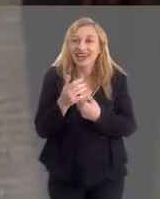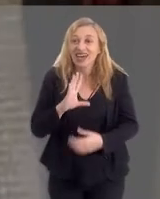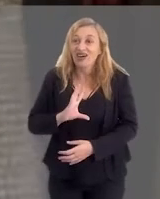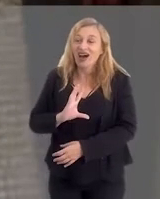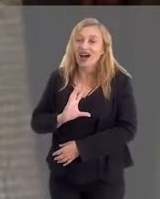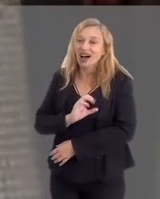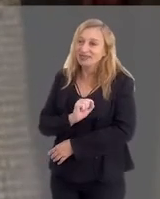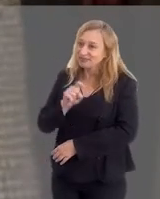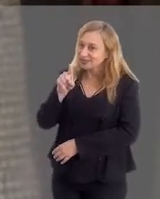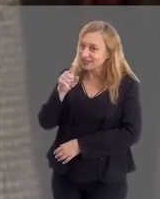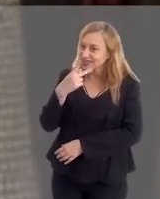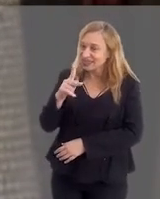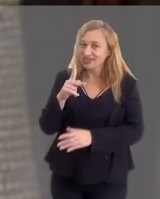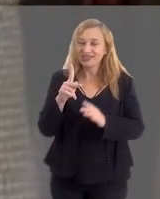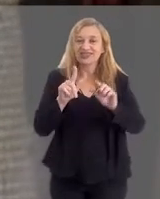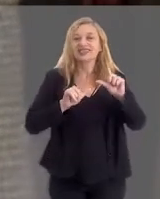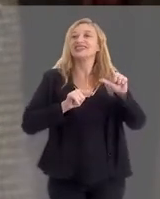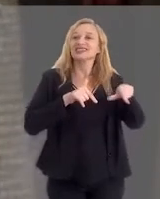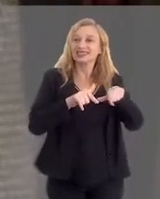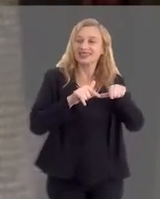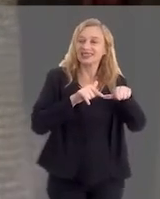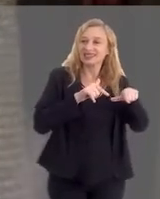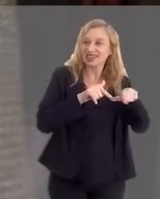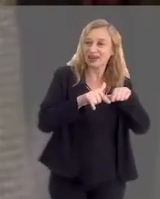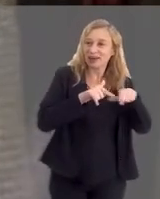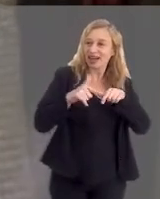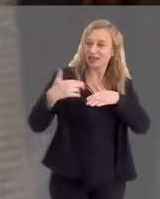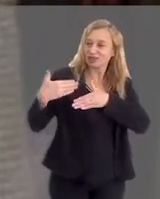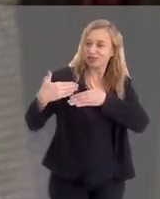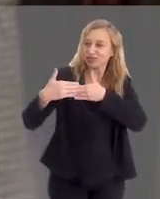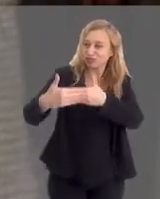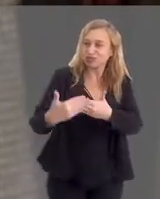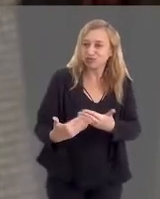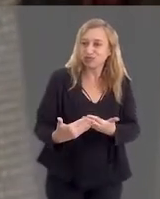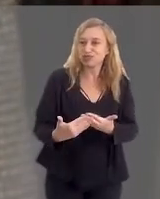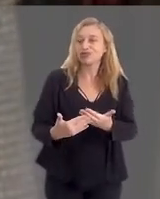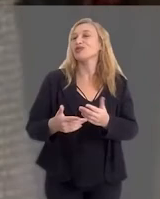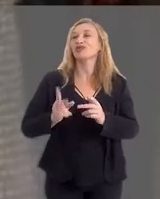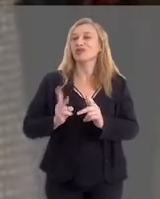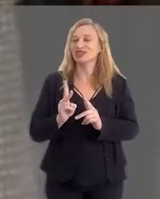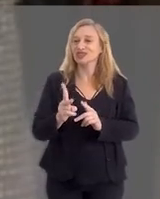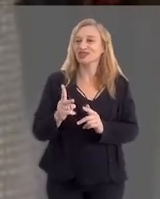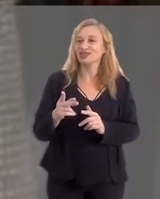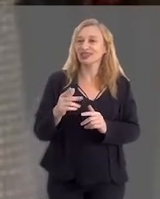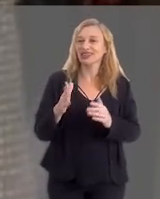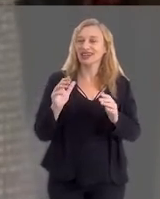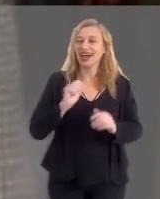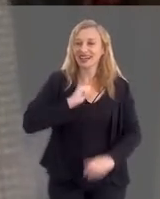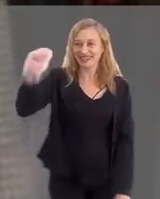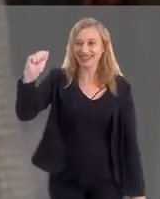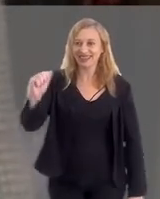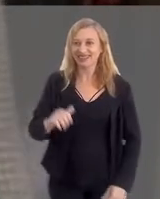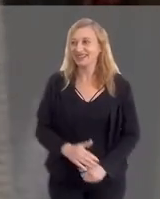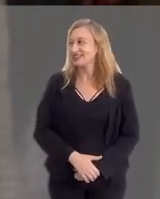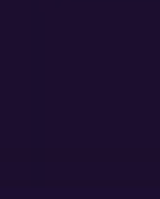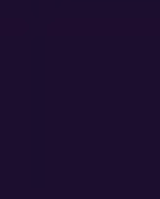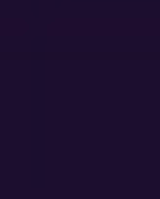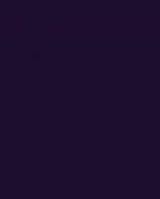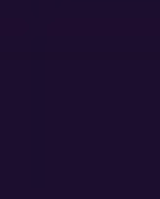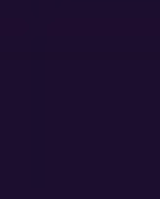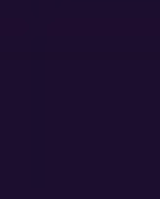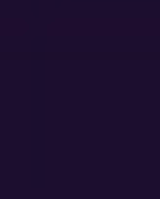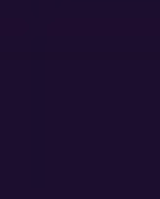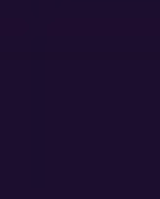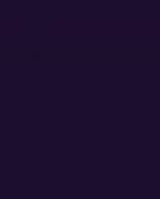uma honra, sou admiradora do trabalho de vocês, são os parceiros de longa data, que assim continue. Axé!